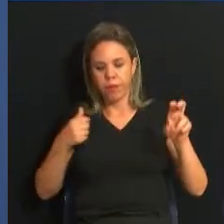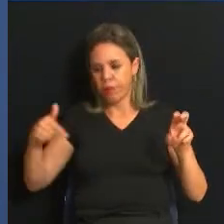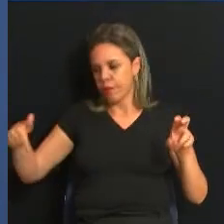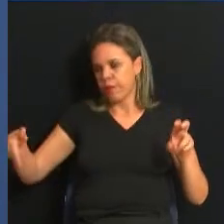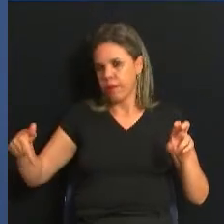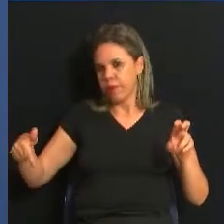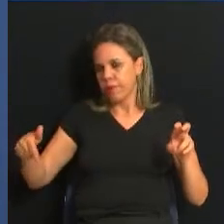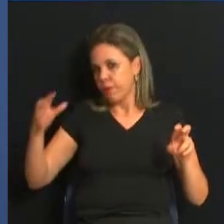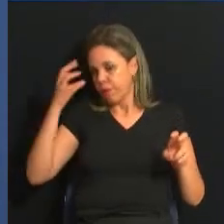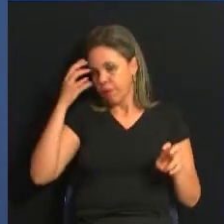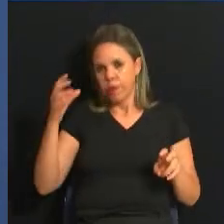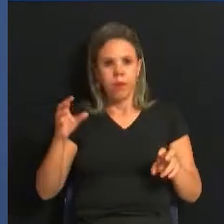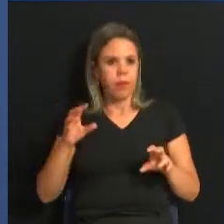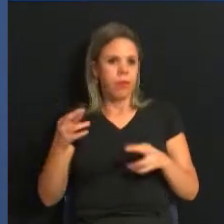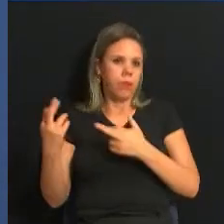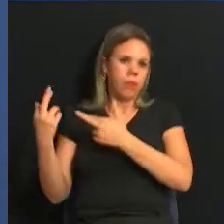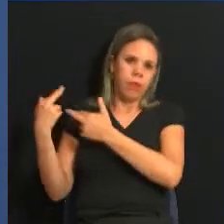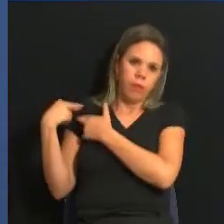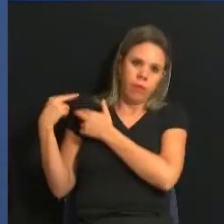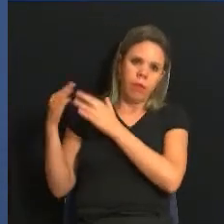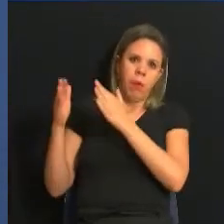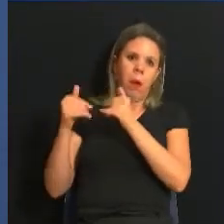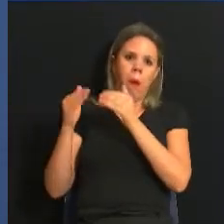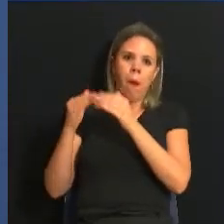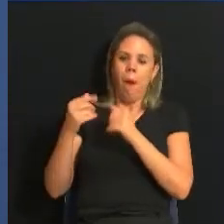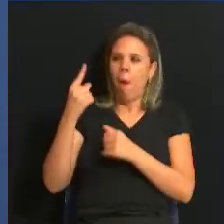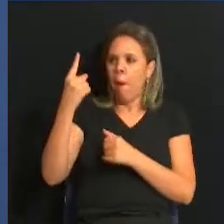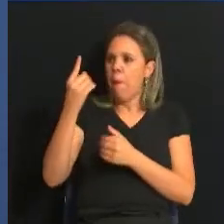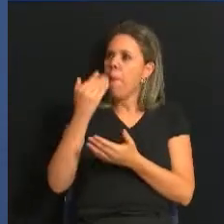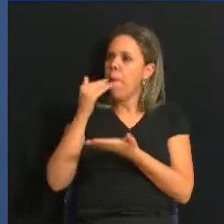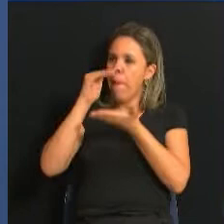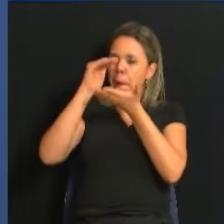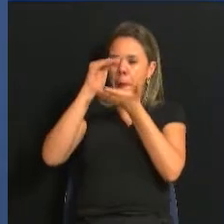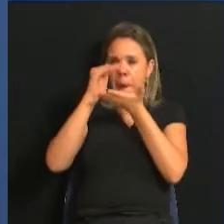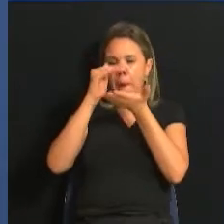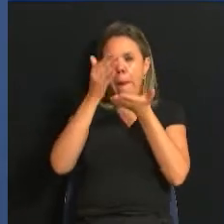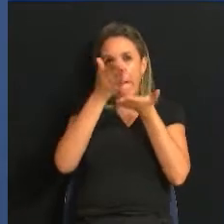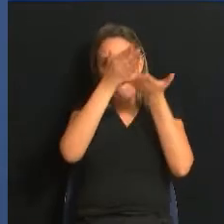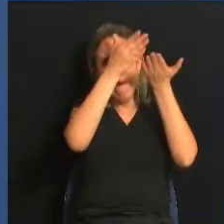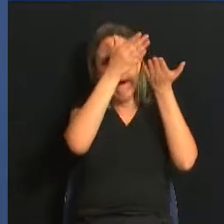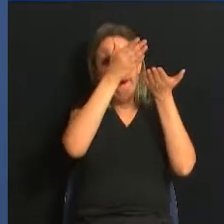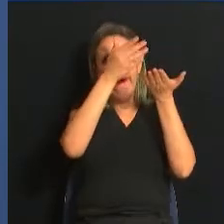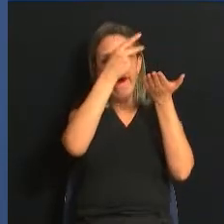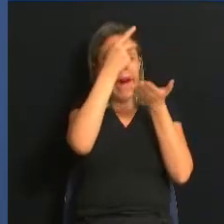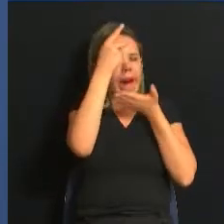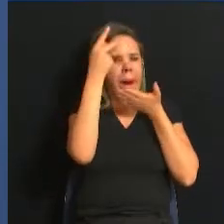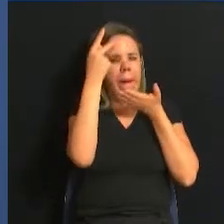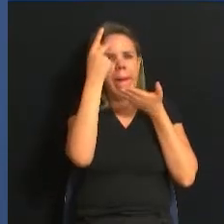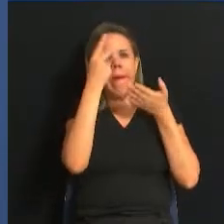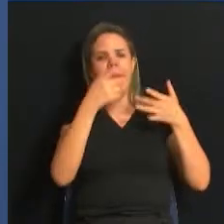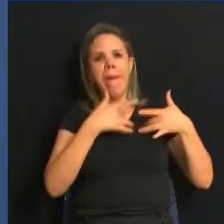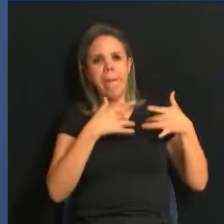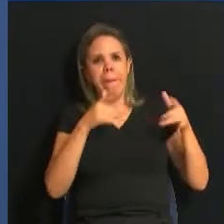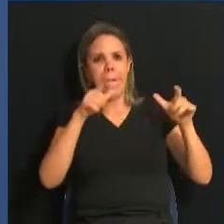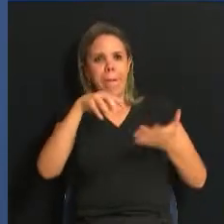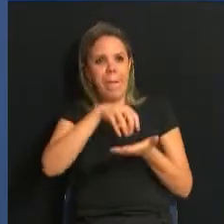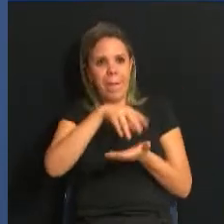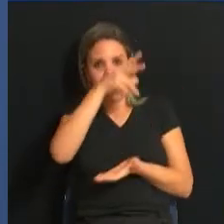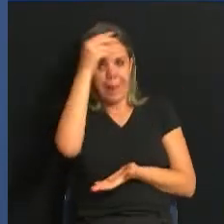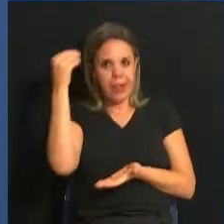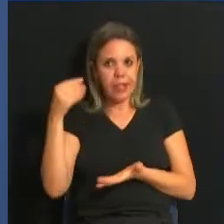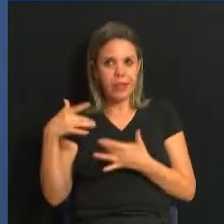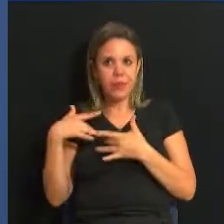da Lagoa. Os organizadores estão pedindo 1 quilo de alimento, porque será encaminhado ao Banco de Alimentos da Prefeitura para